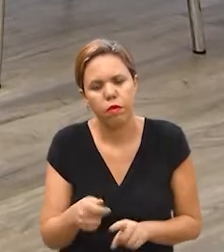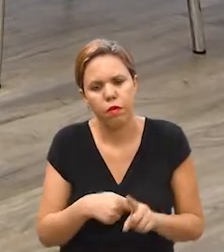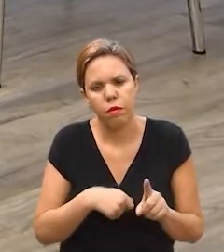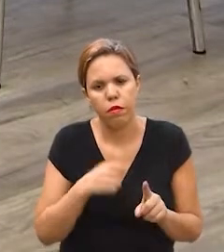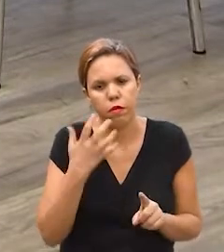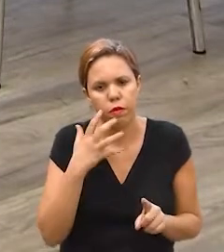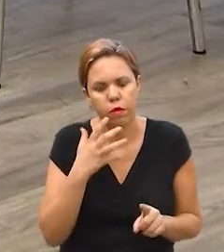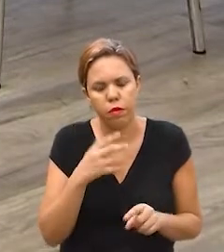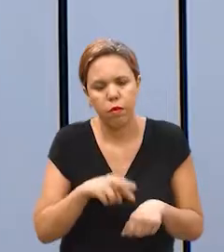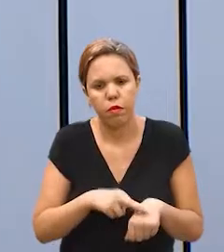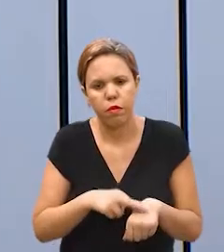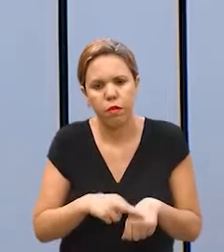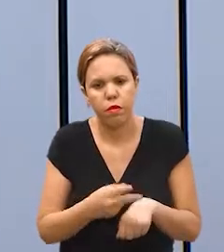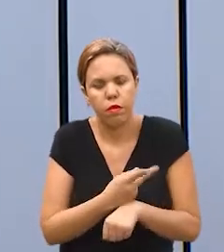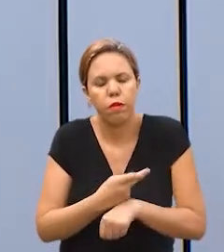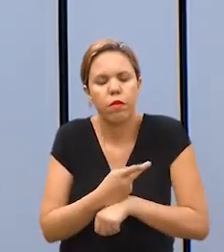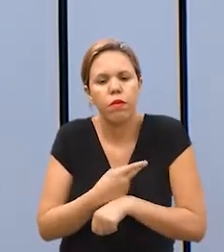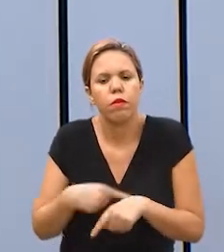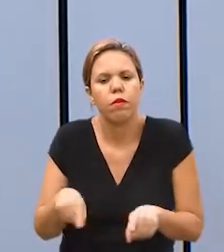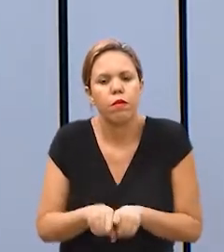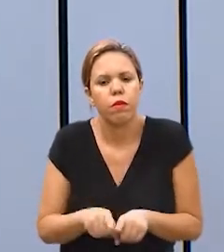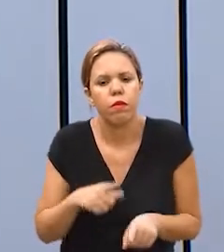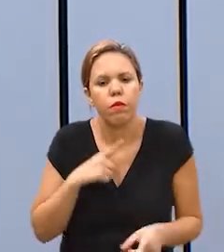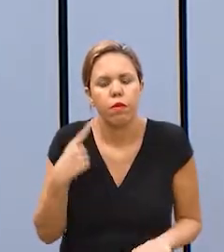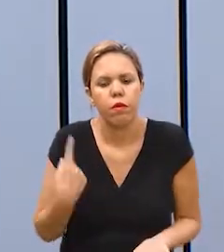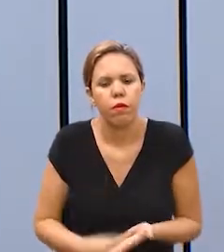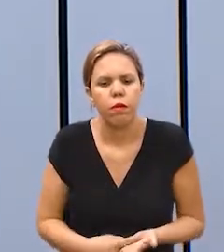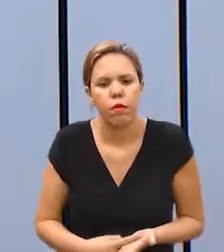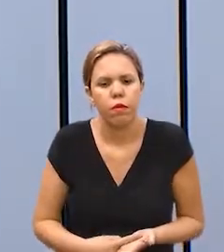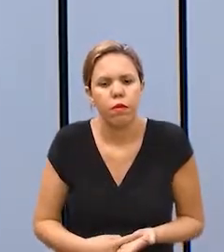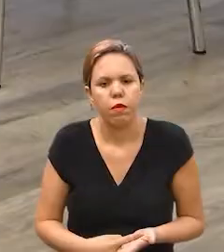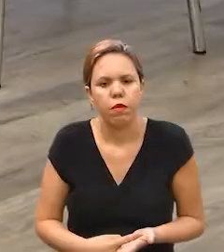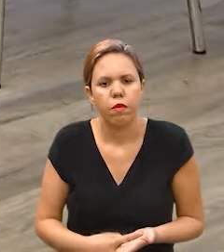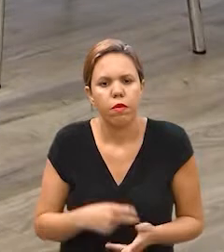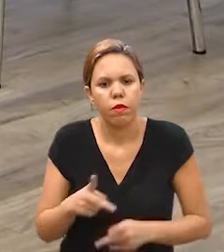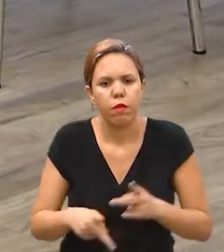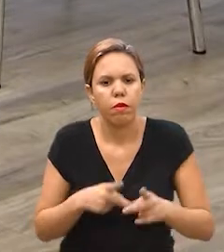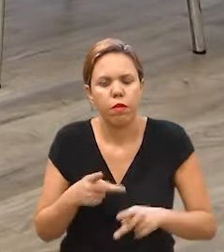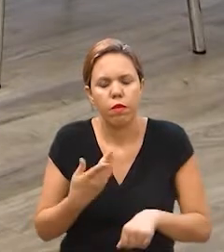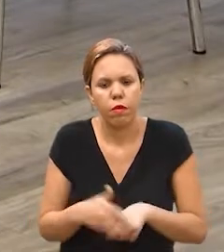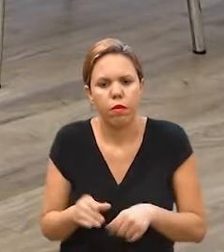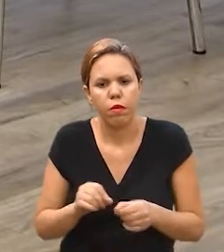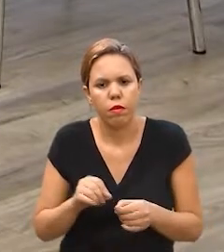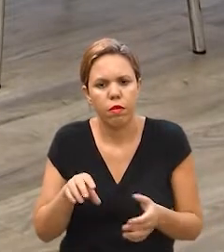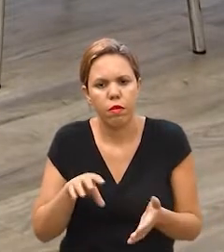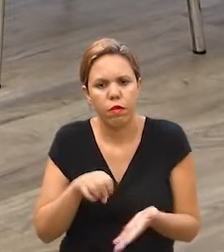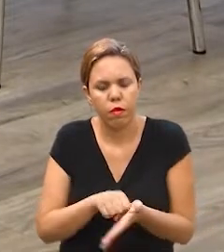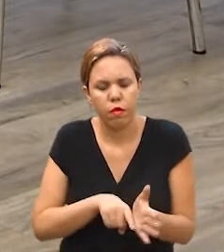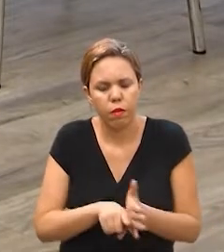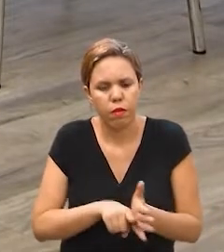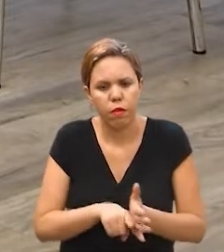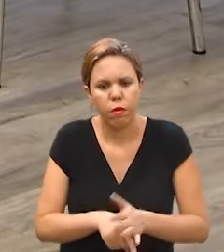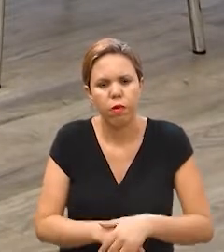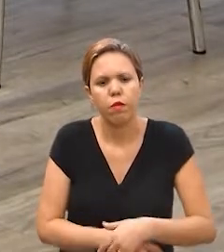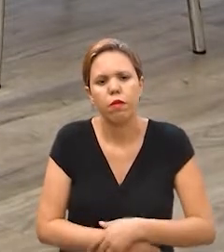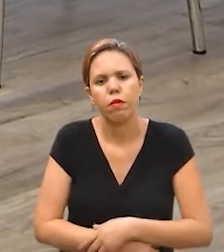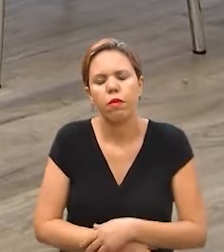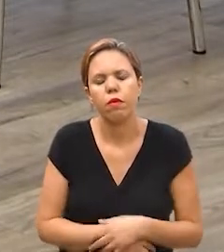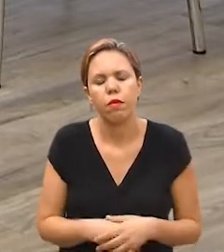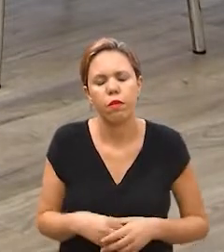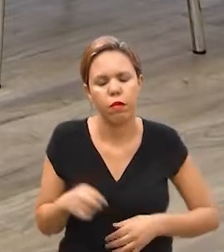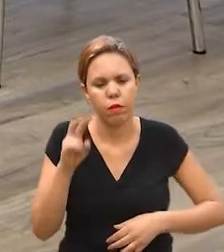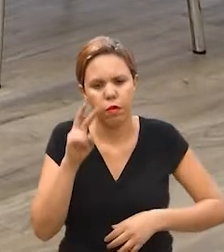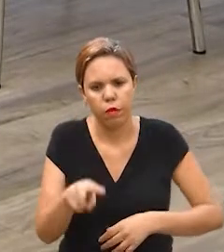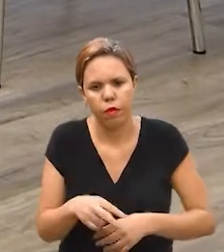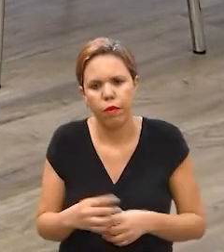Fevereiro Violeta, sobre a procura. Além disso, a gente teve um compromisso da busca ativa, que isso é importante, né, fazer política de busca ativa,